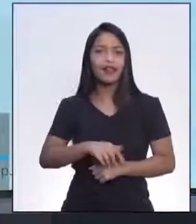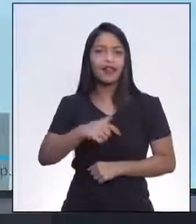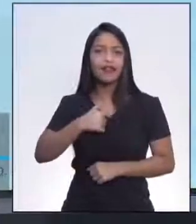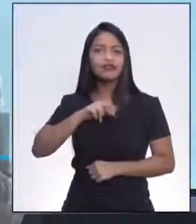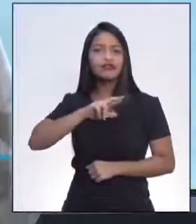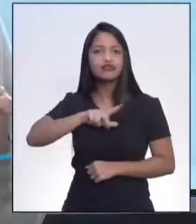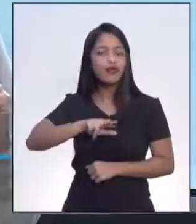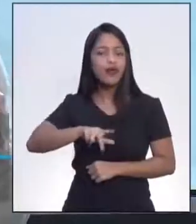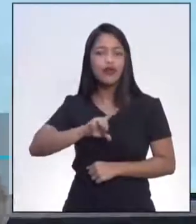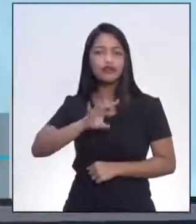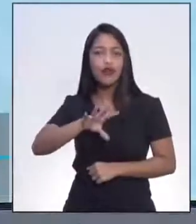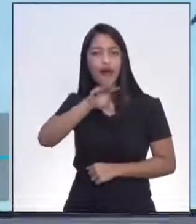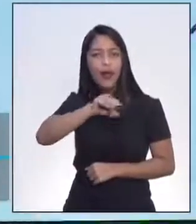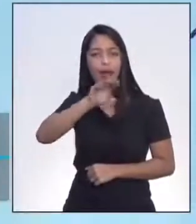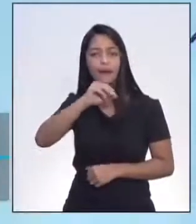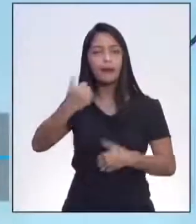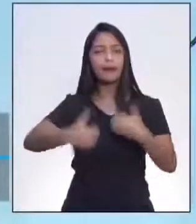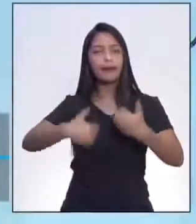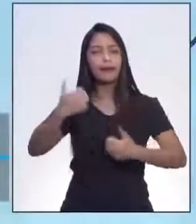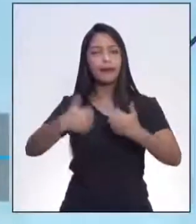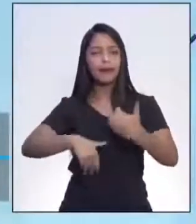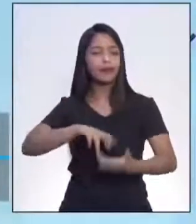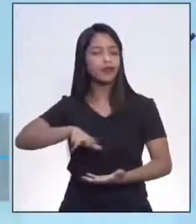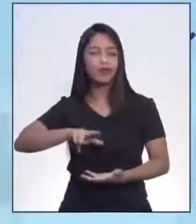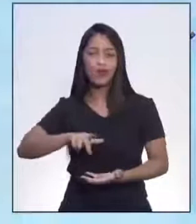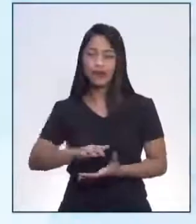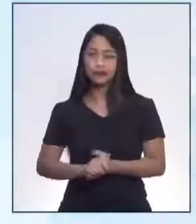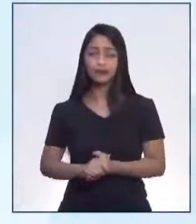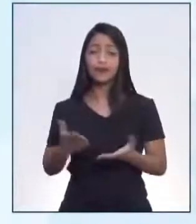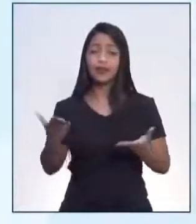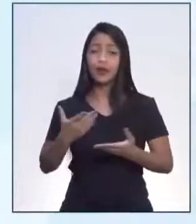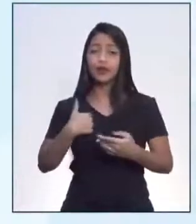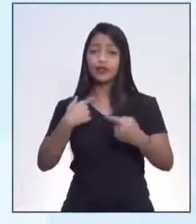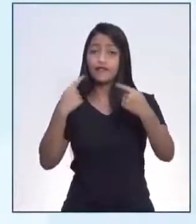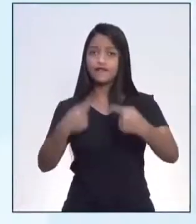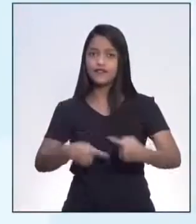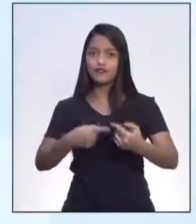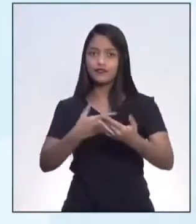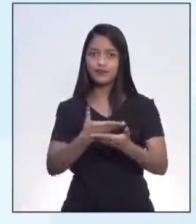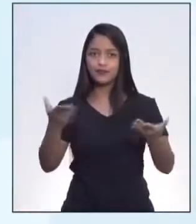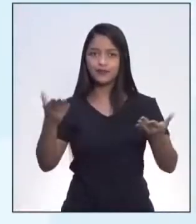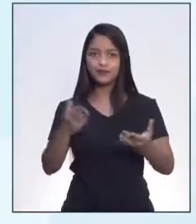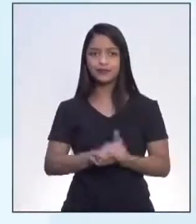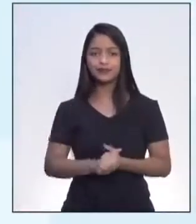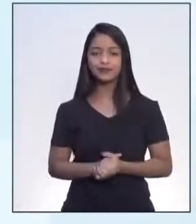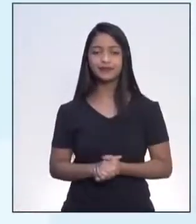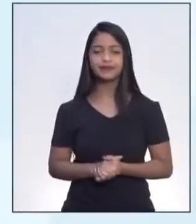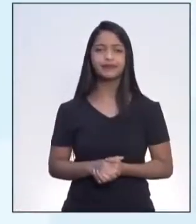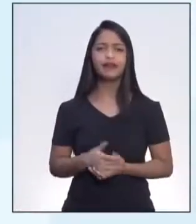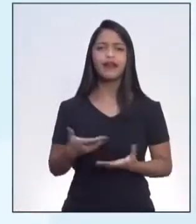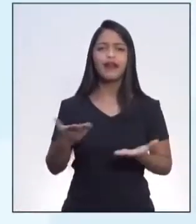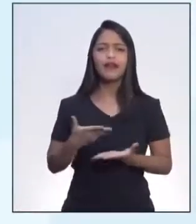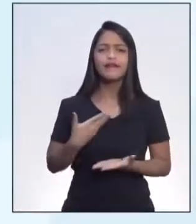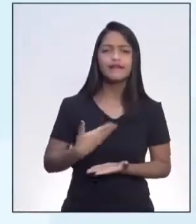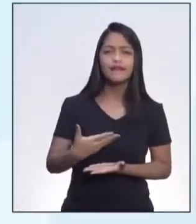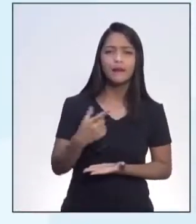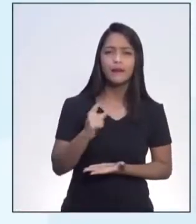falar, tá? I have a new challenge for you, eu tenho um desafio para vocês. Nós vamos colocar aí